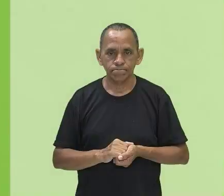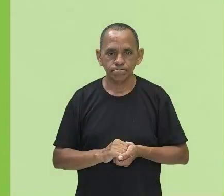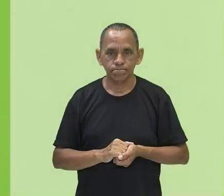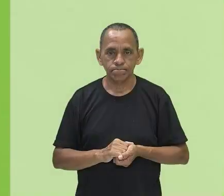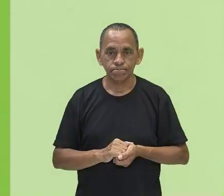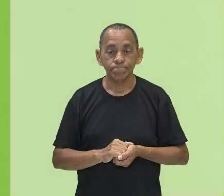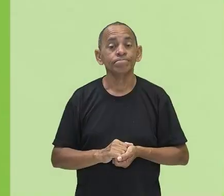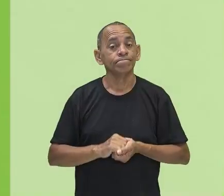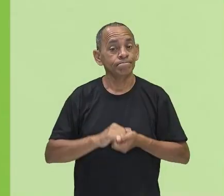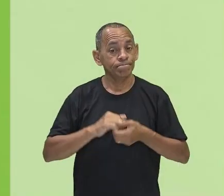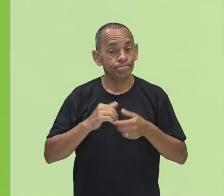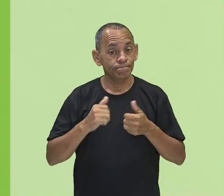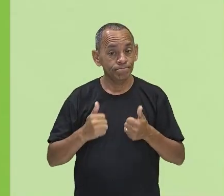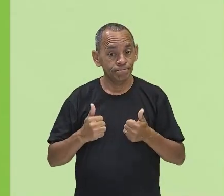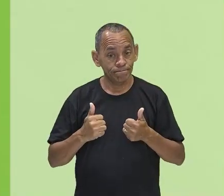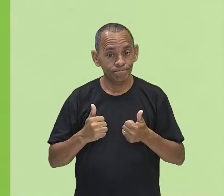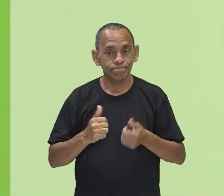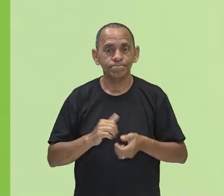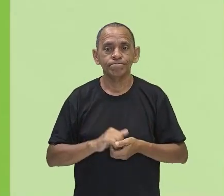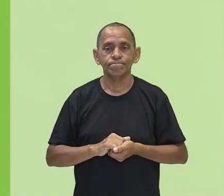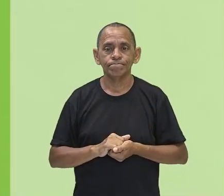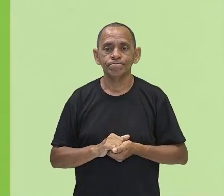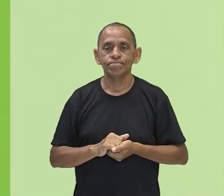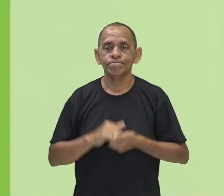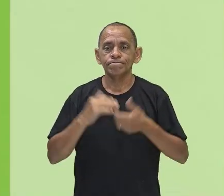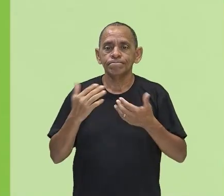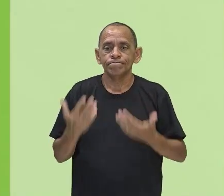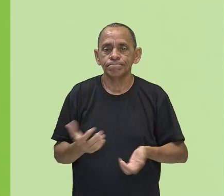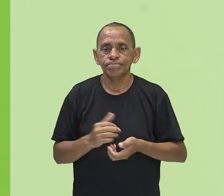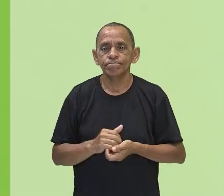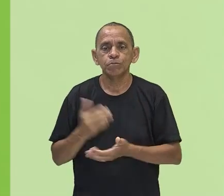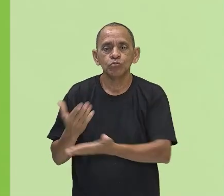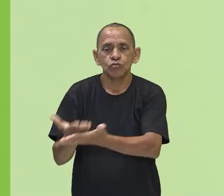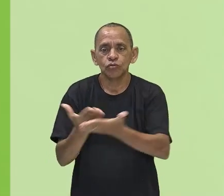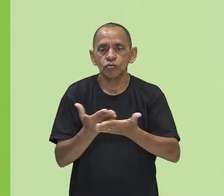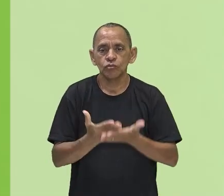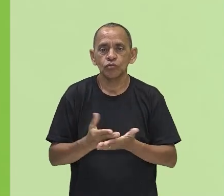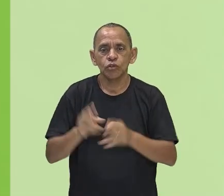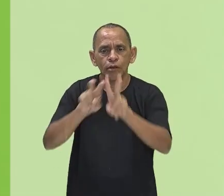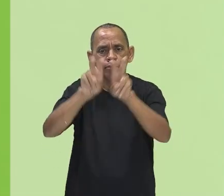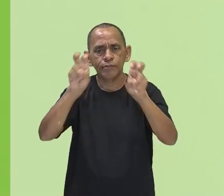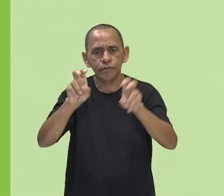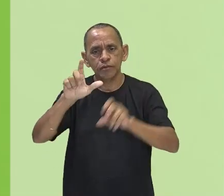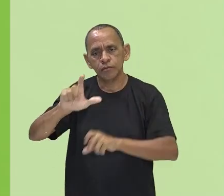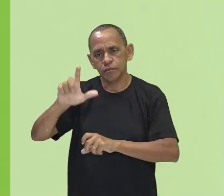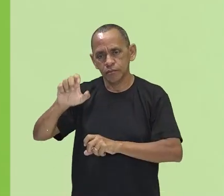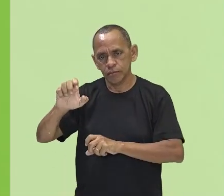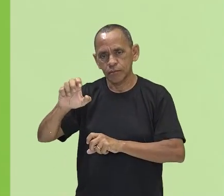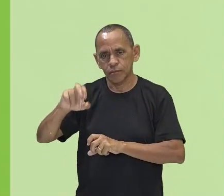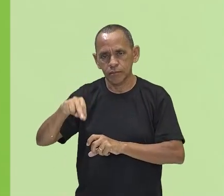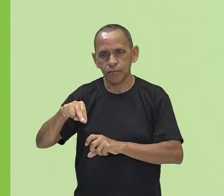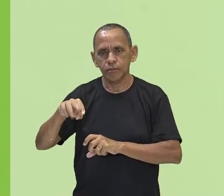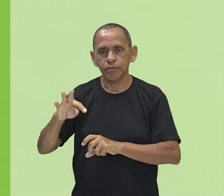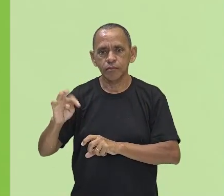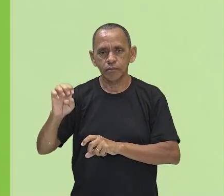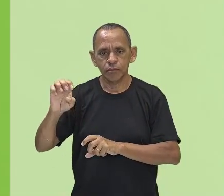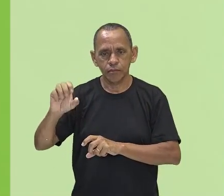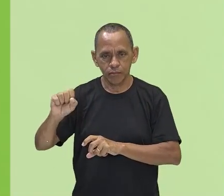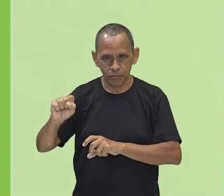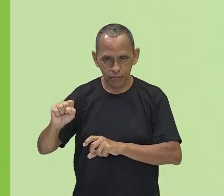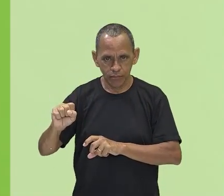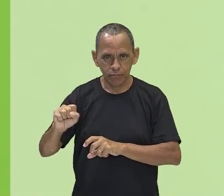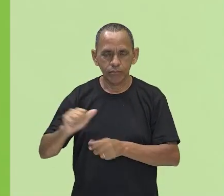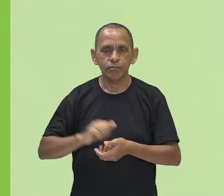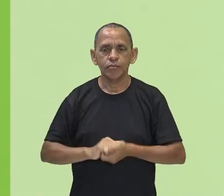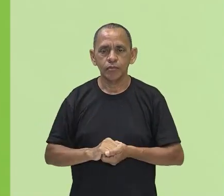Muito bem, então nós estamos estudando aí lentes, tá certo? Nós estamos estudando a luz. A